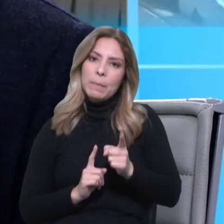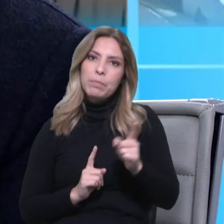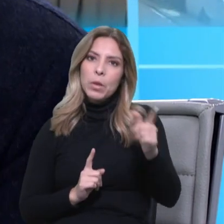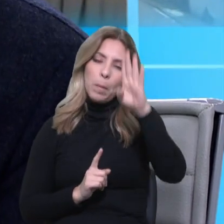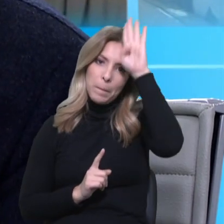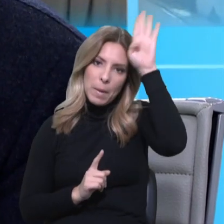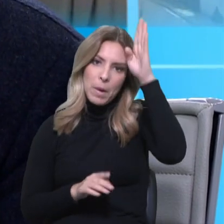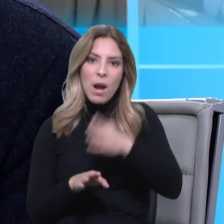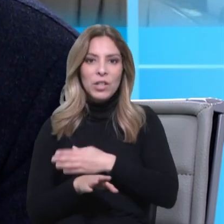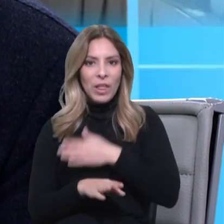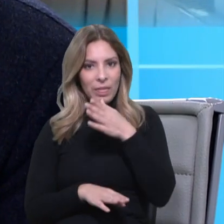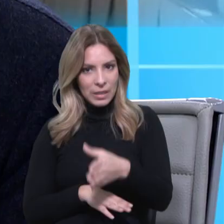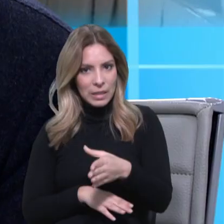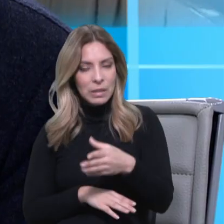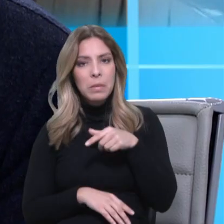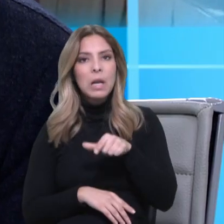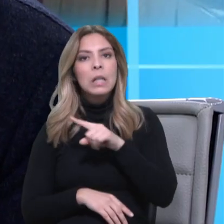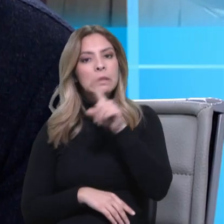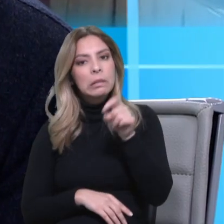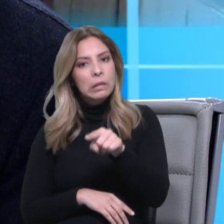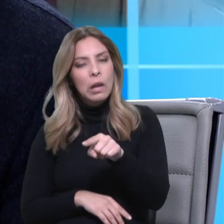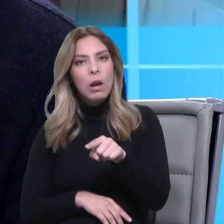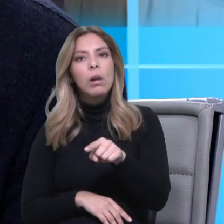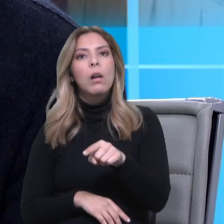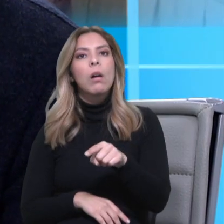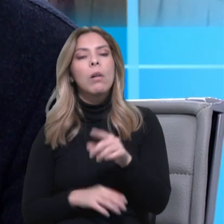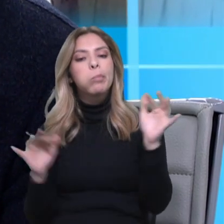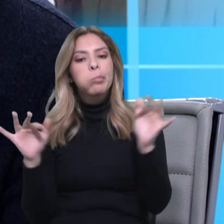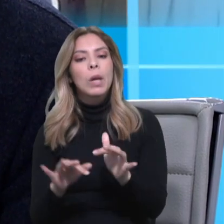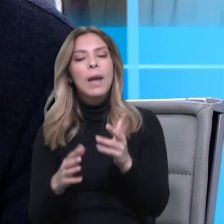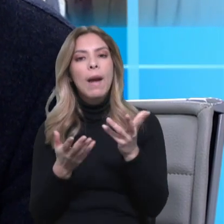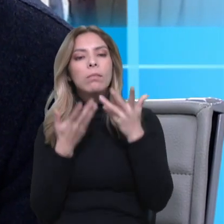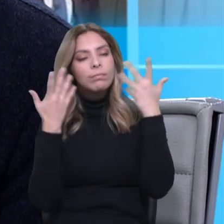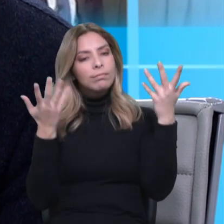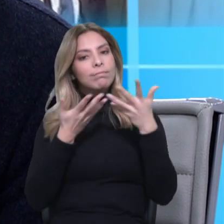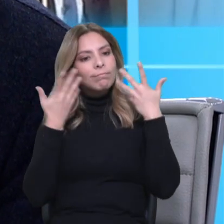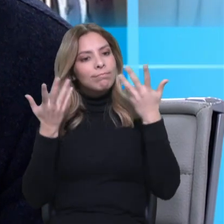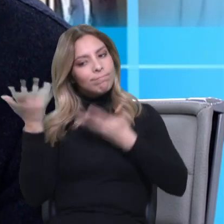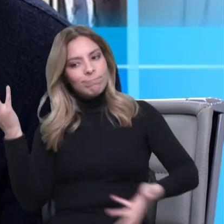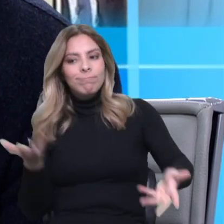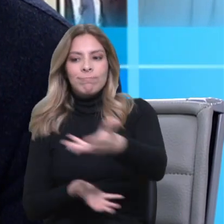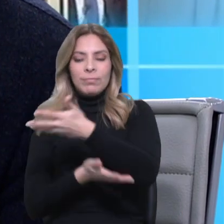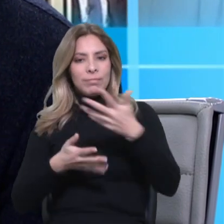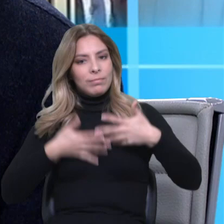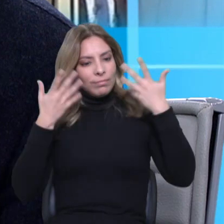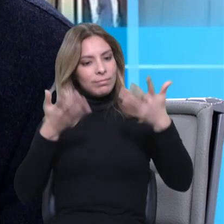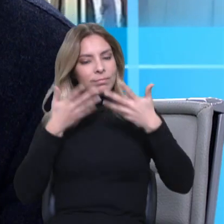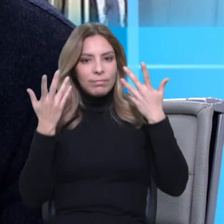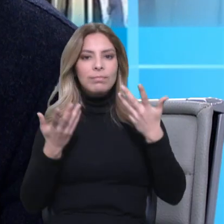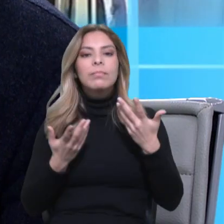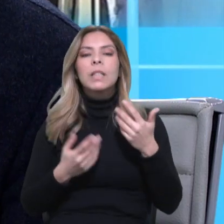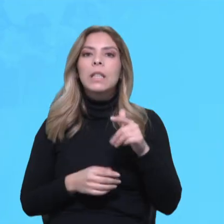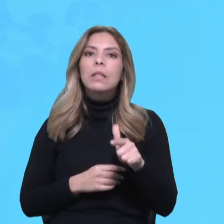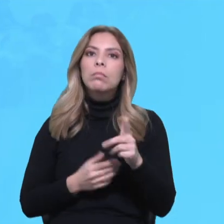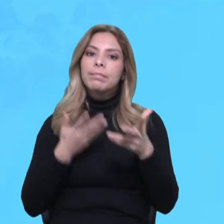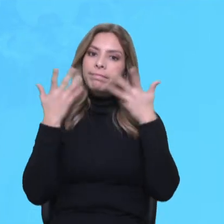disse nesta questão do sínodo, não é? Conseguir a harmonia, não é? Porque a harmonia é um dom do Espírito e é a presença do Espírito. Mas facto... para se conseguir